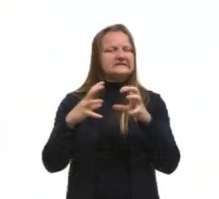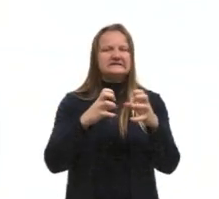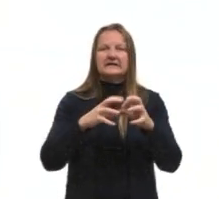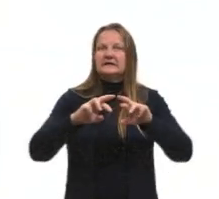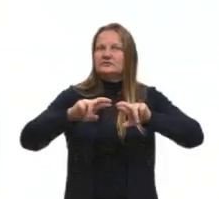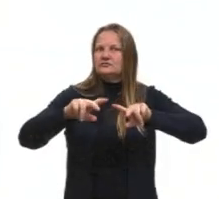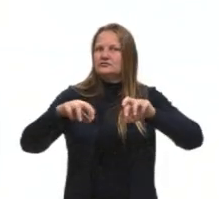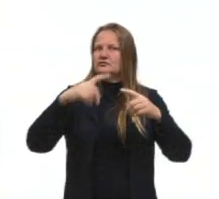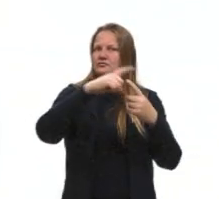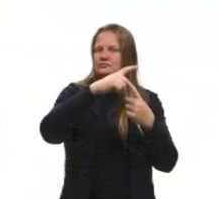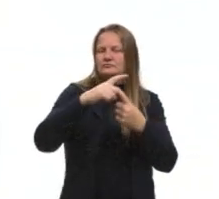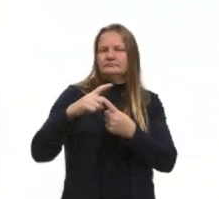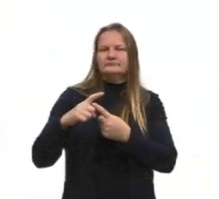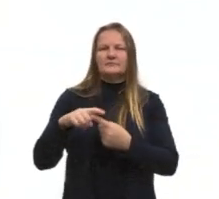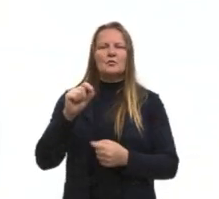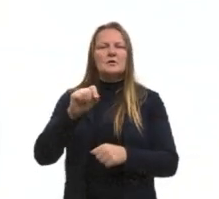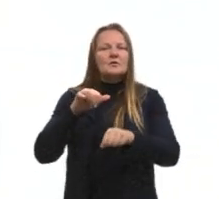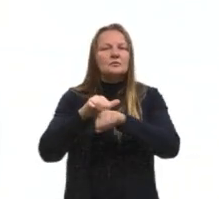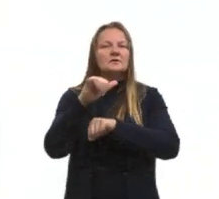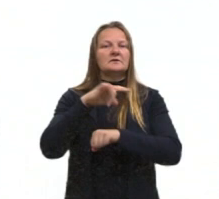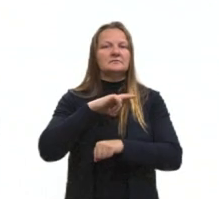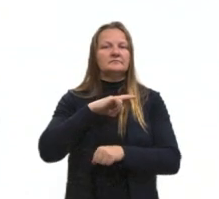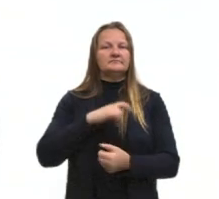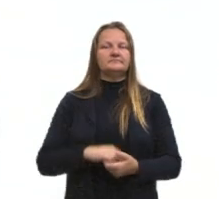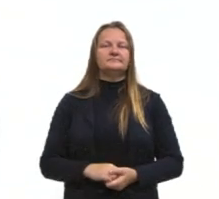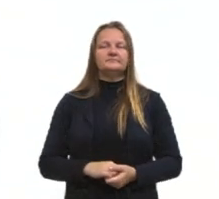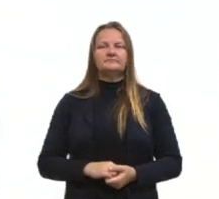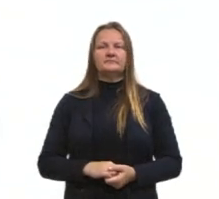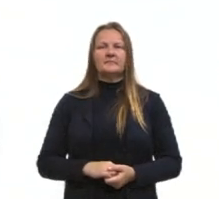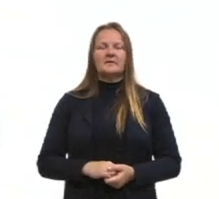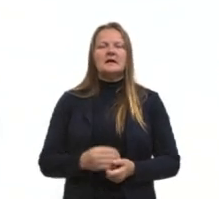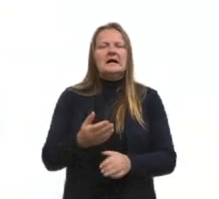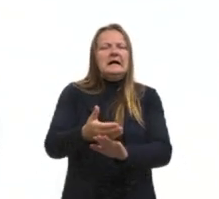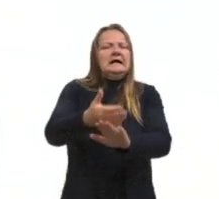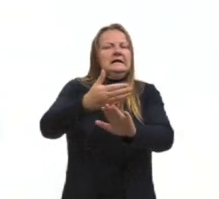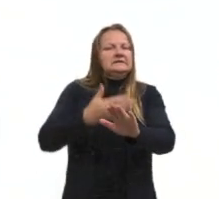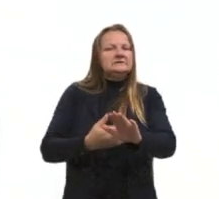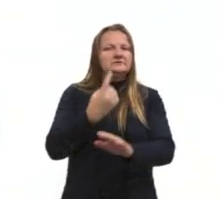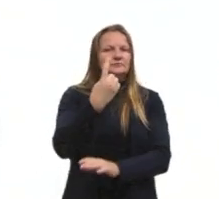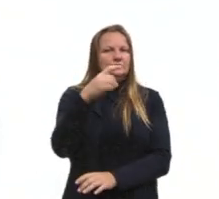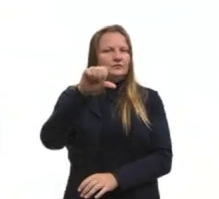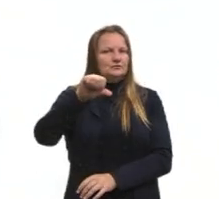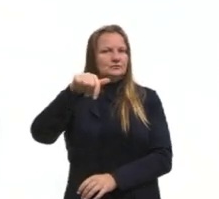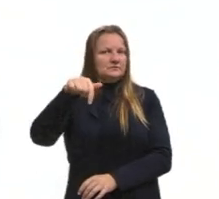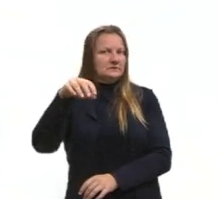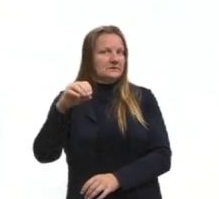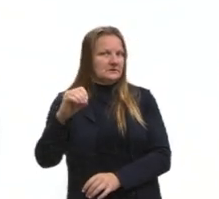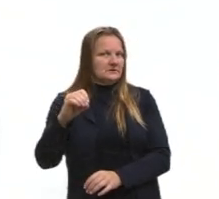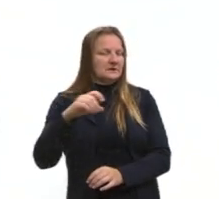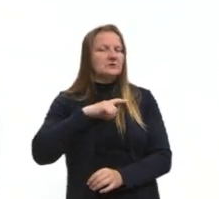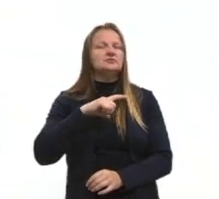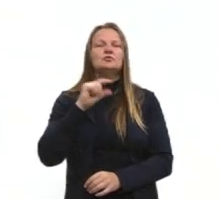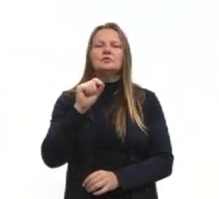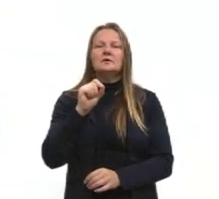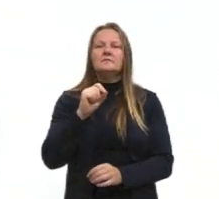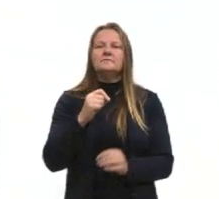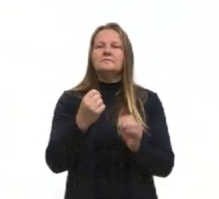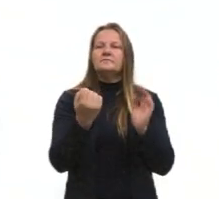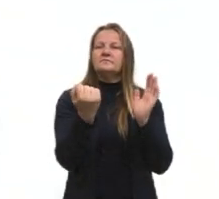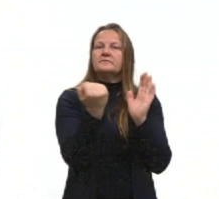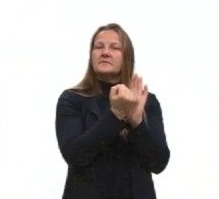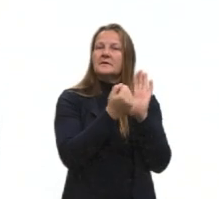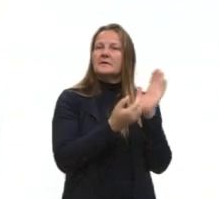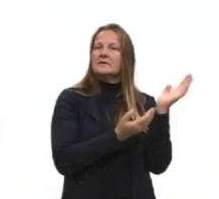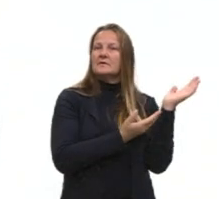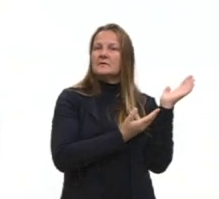coisas que que acontece antes então da década de 70 a gurizada nós tínhamos essas